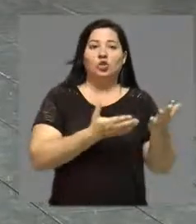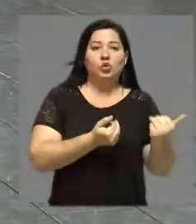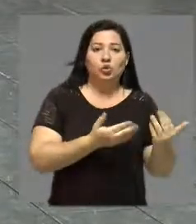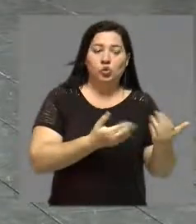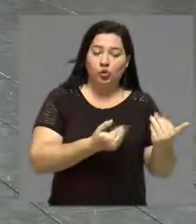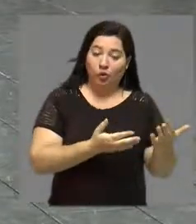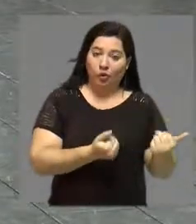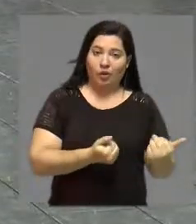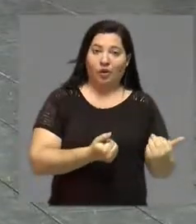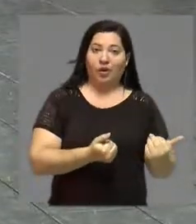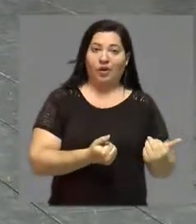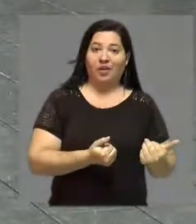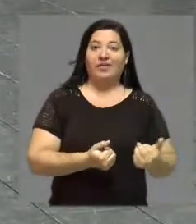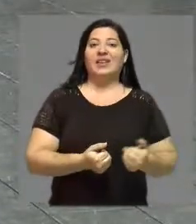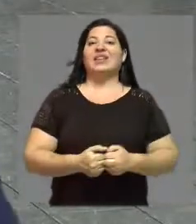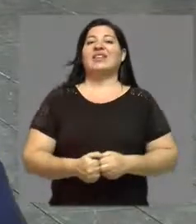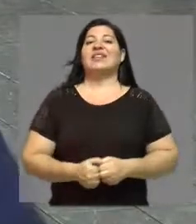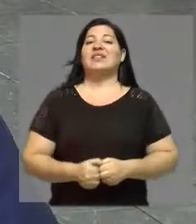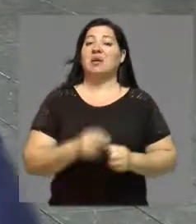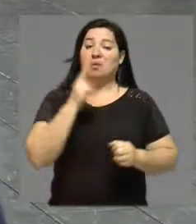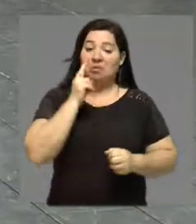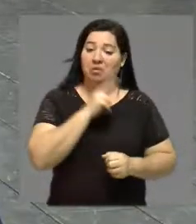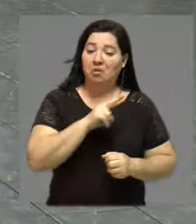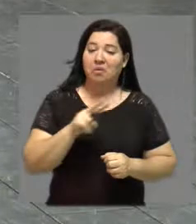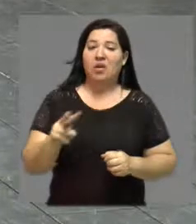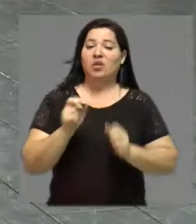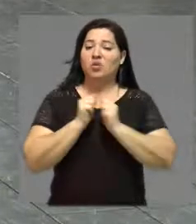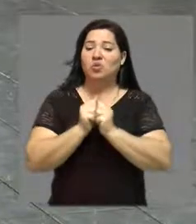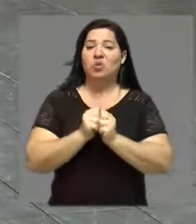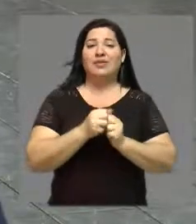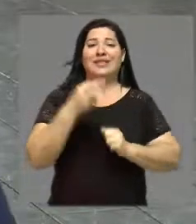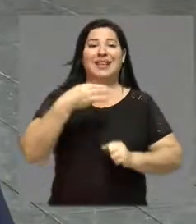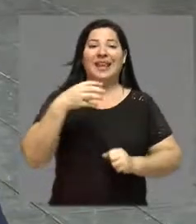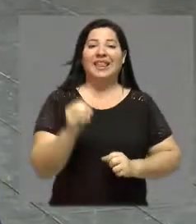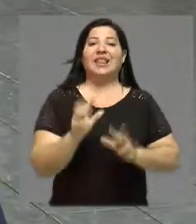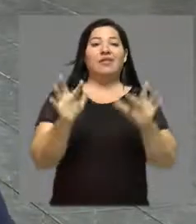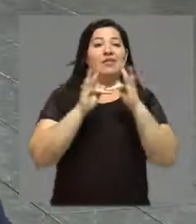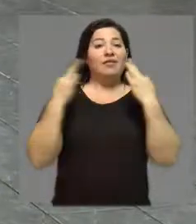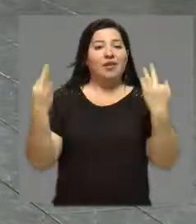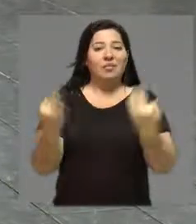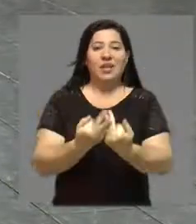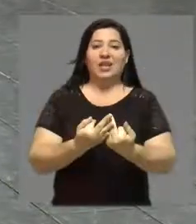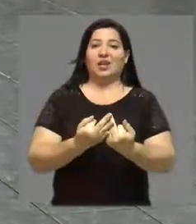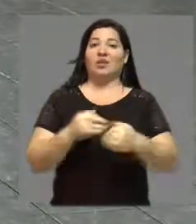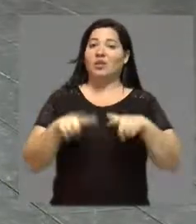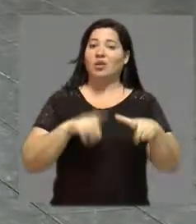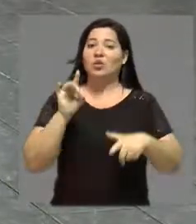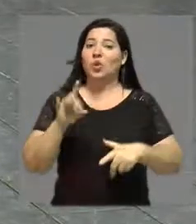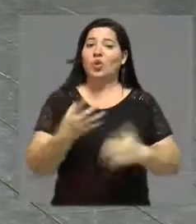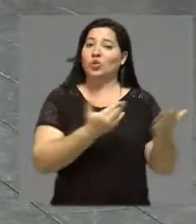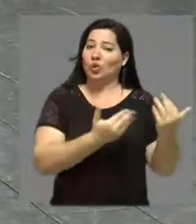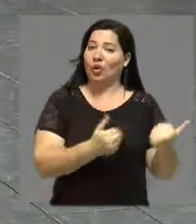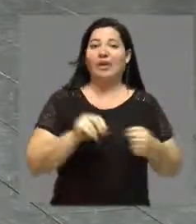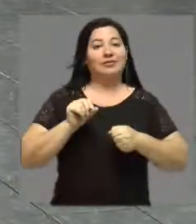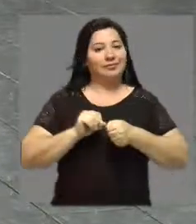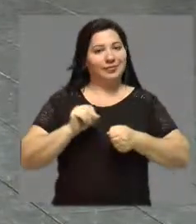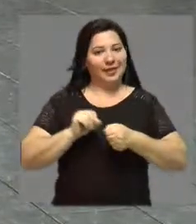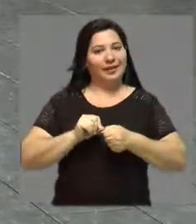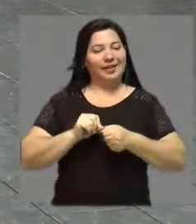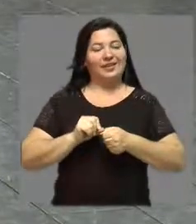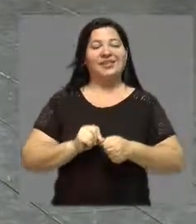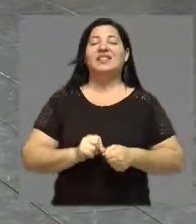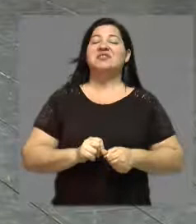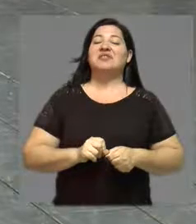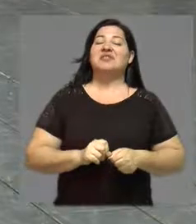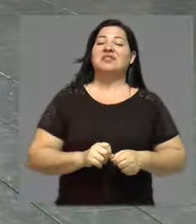jovens, só os jovens estão acompanhando cerca de 30 famílias. Então é um trabalho que só os jovens estão realizando. Então é muito